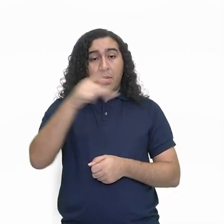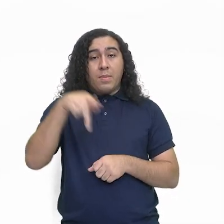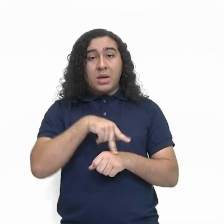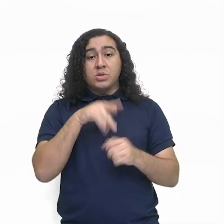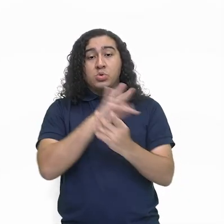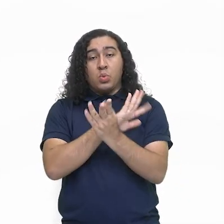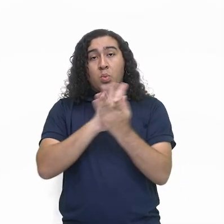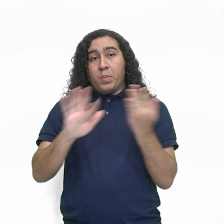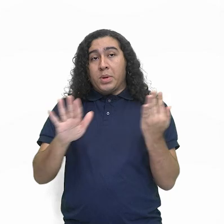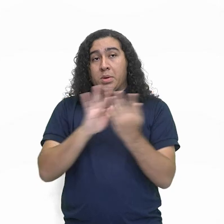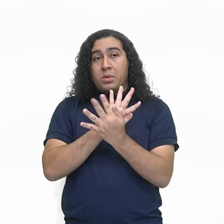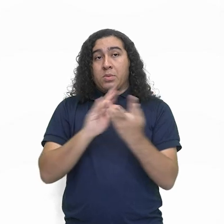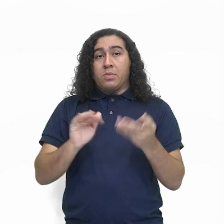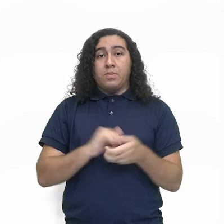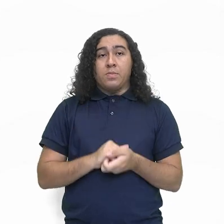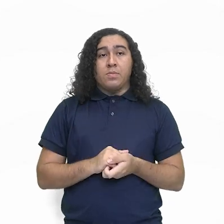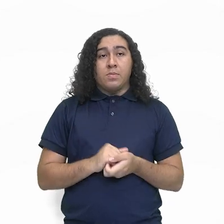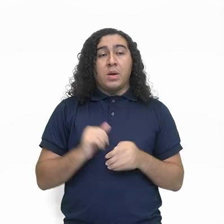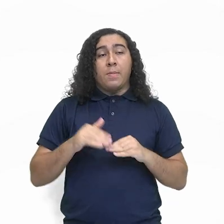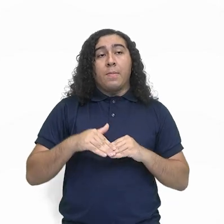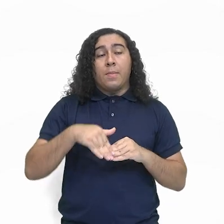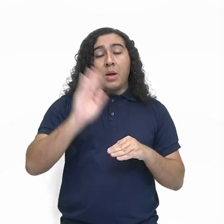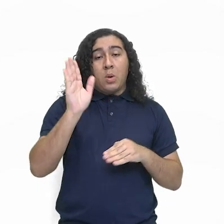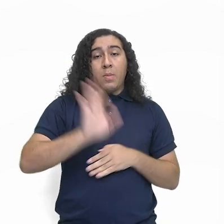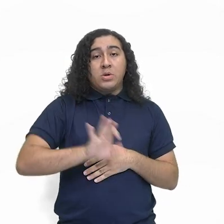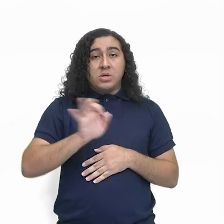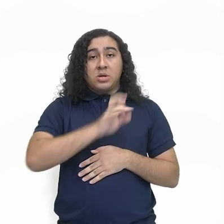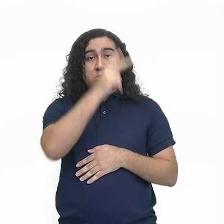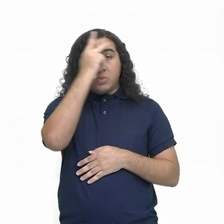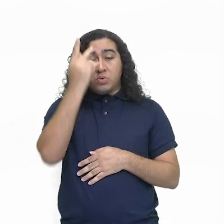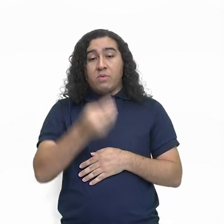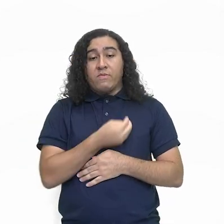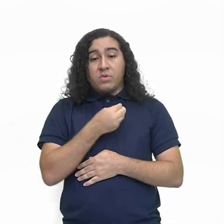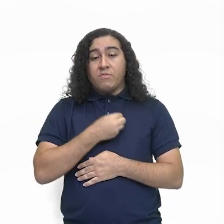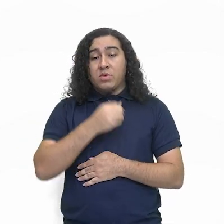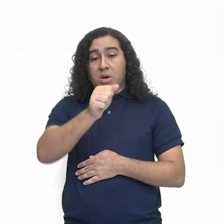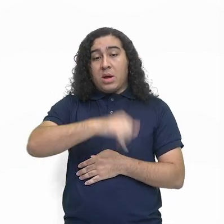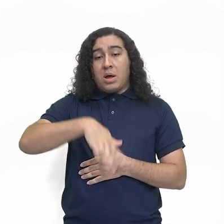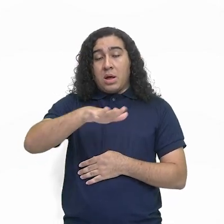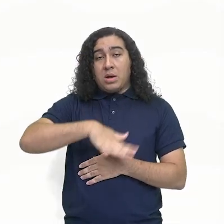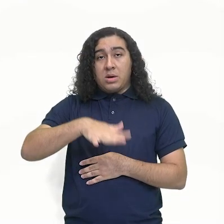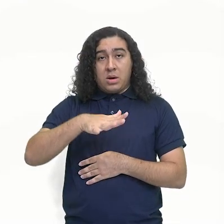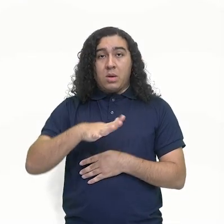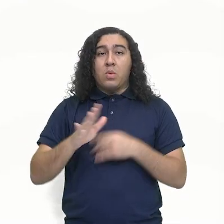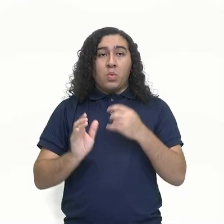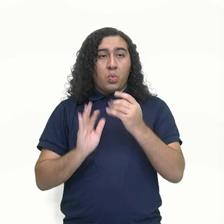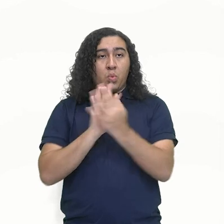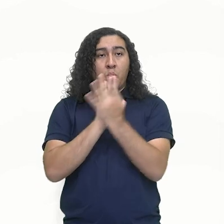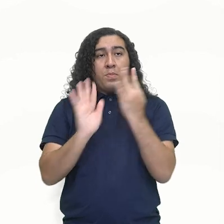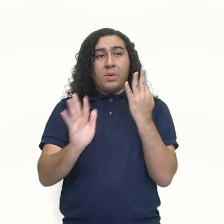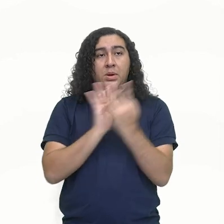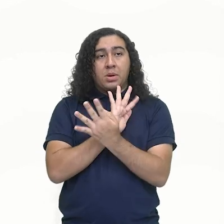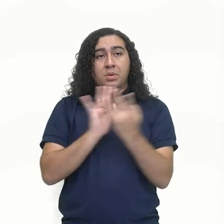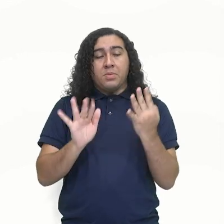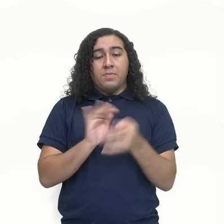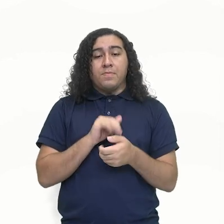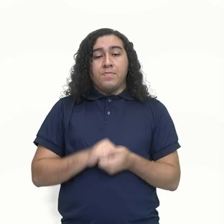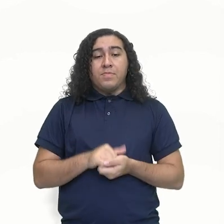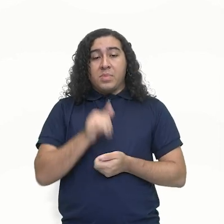adianta. A maioria das pessoas está vivendo em áreas urbanas, não adianta. Quando a gente vê, por exemplo, aqui,